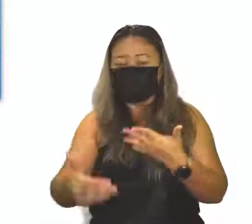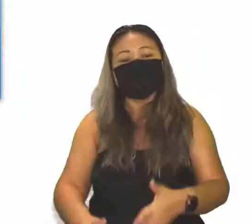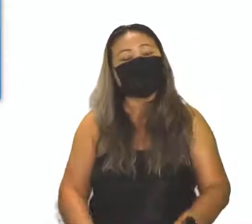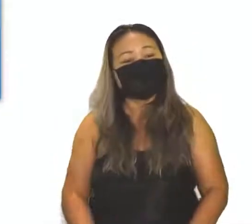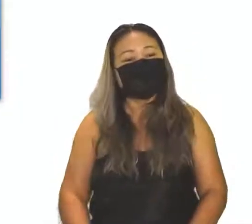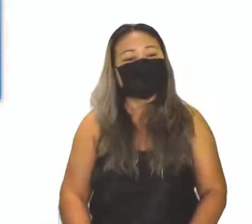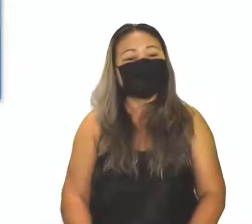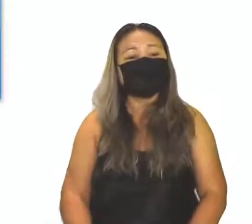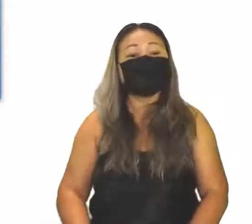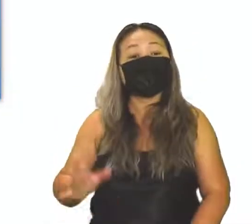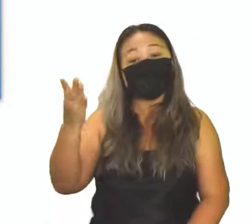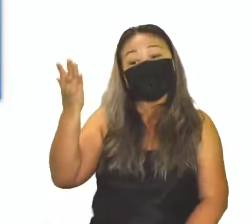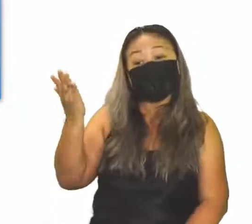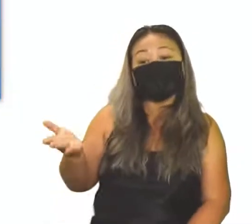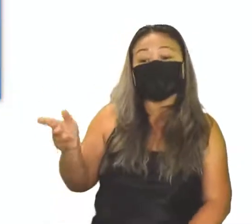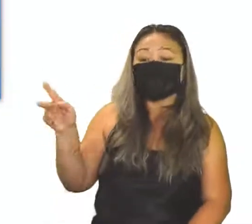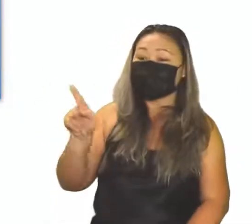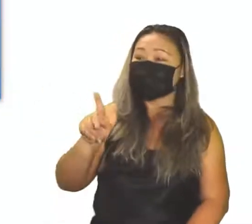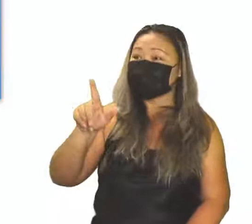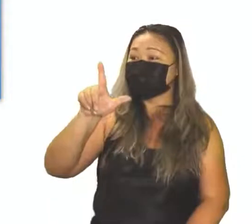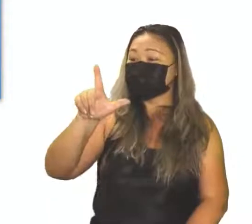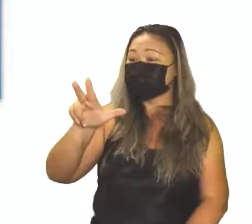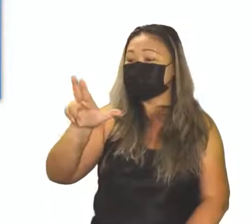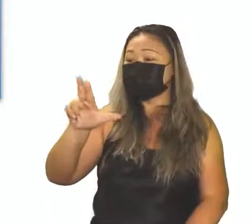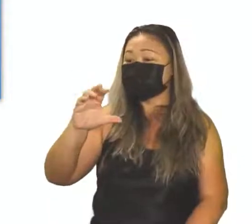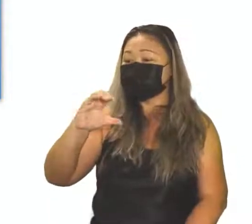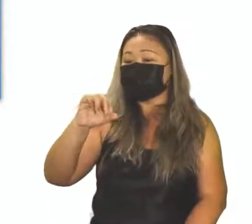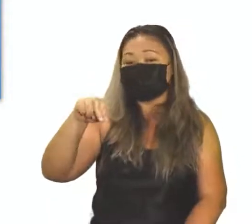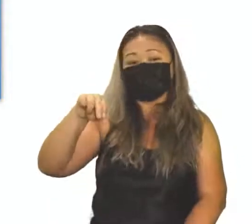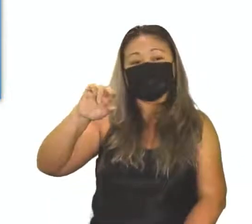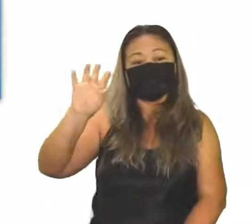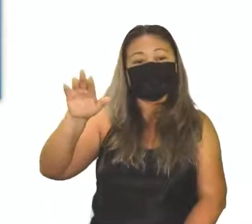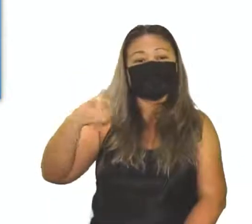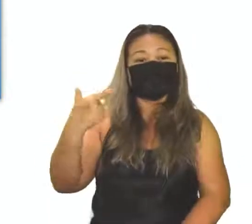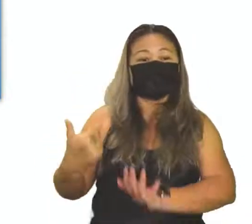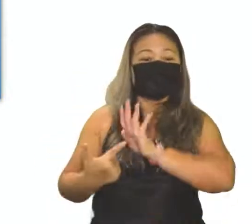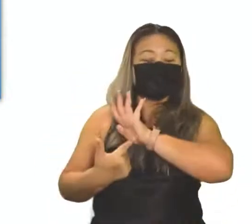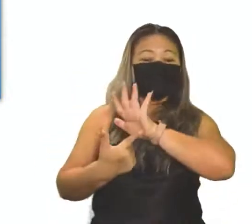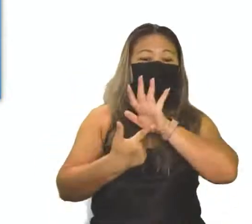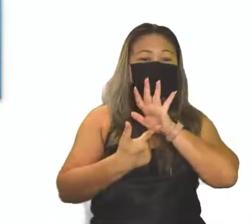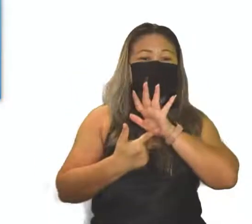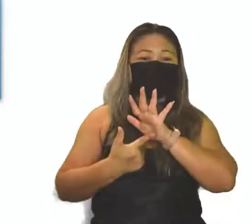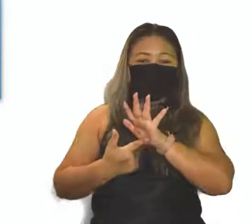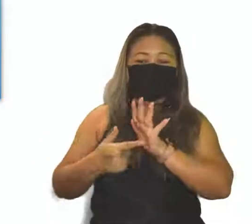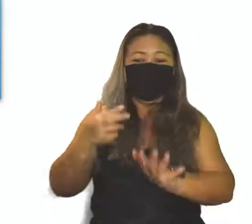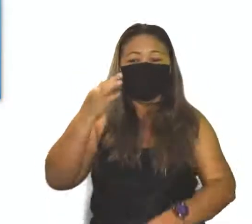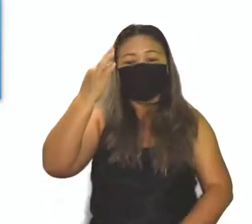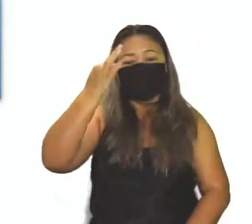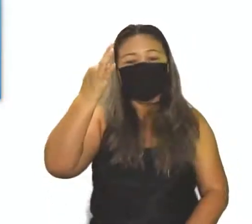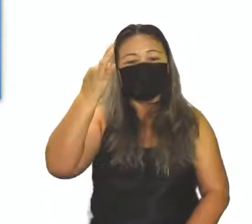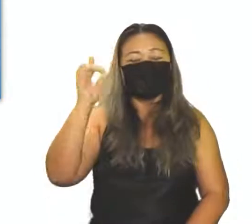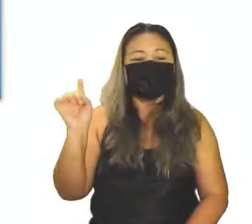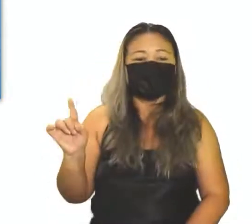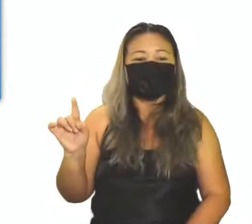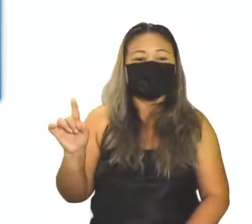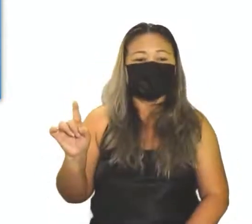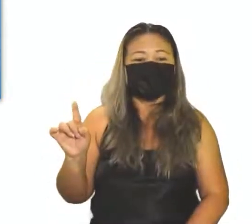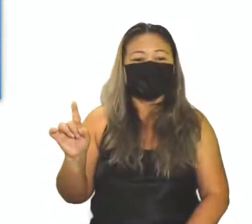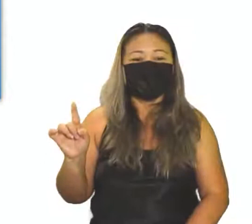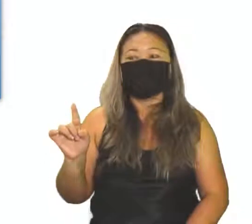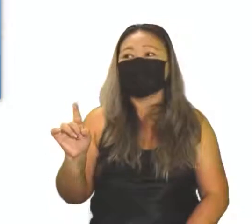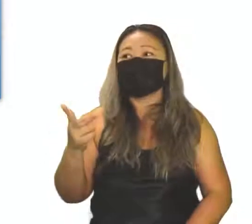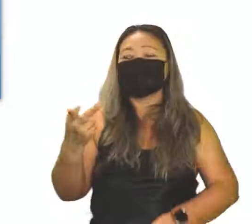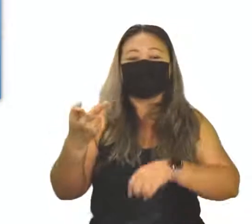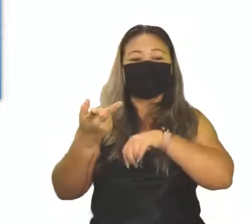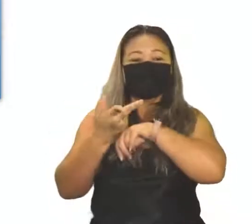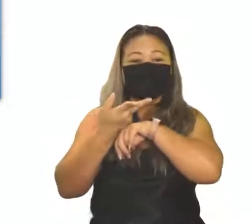conhecimento. O professor Luciano aí mostrando o conhecimento filosófico, gente, bem legal. A filosofia